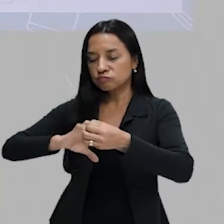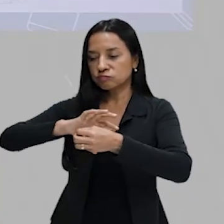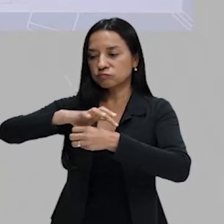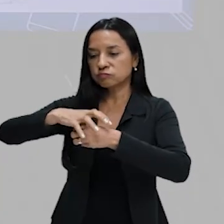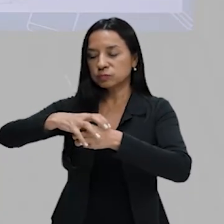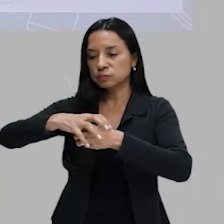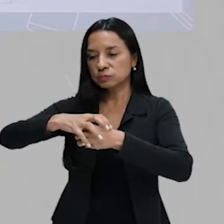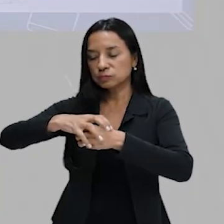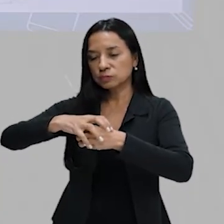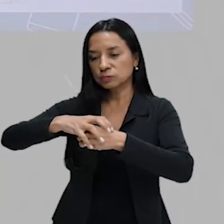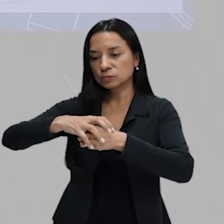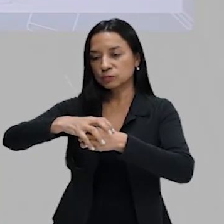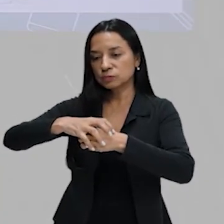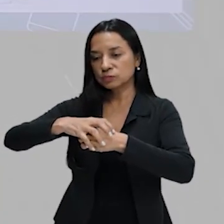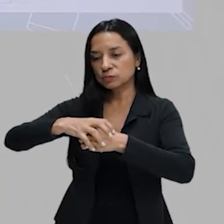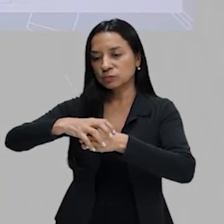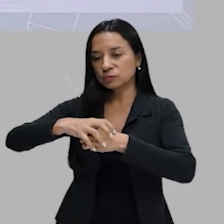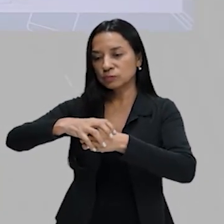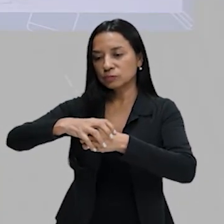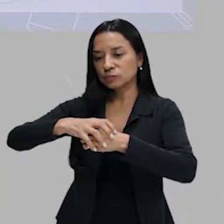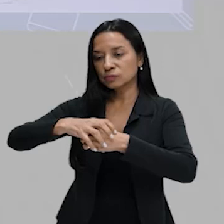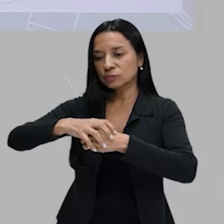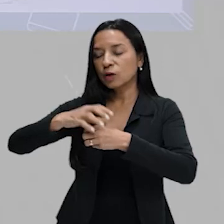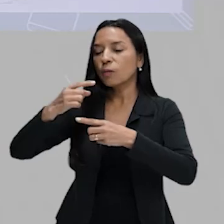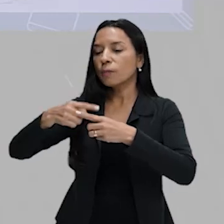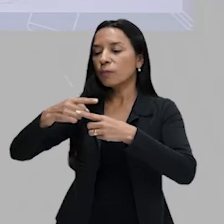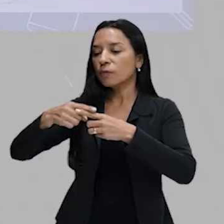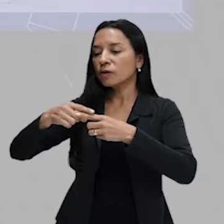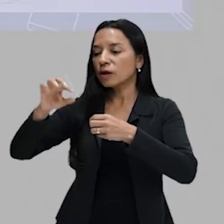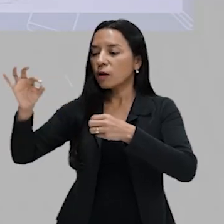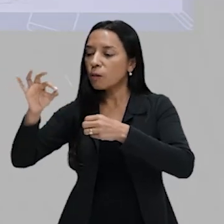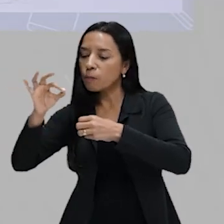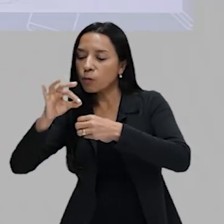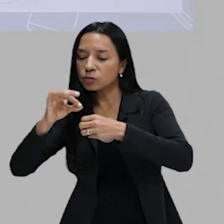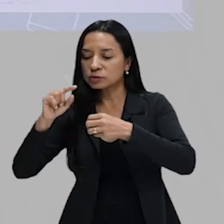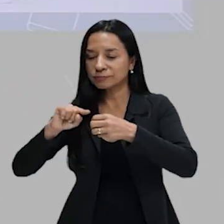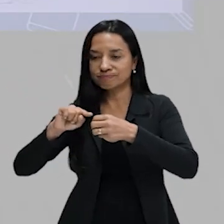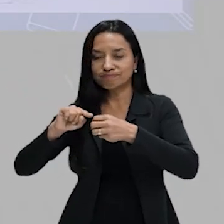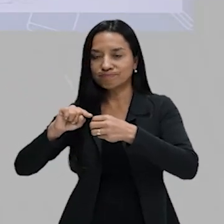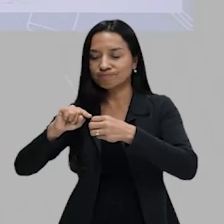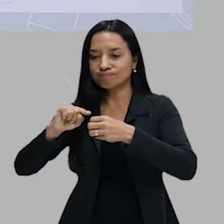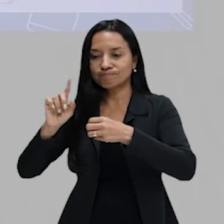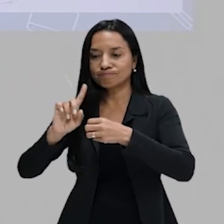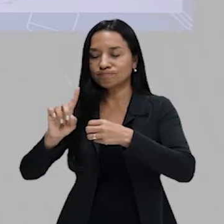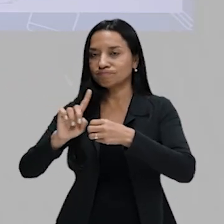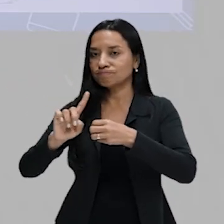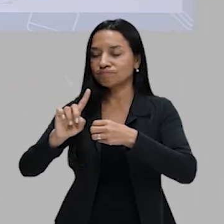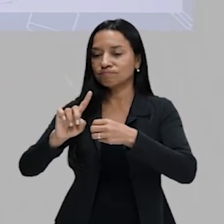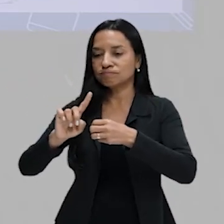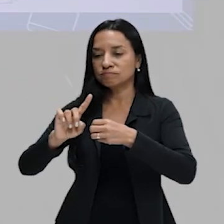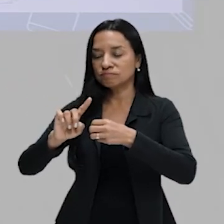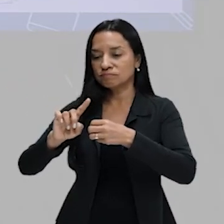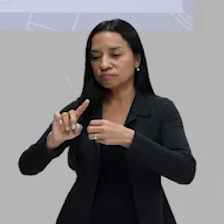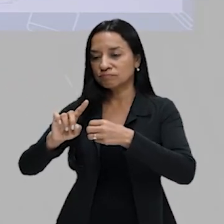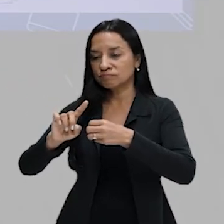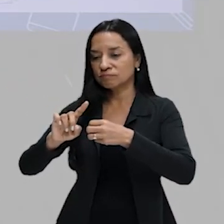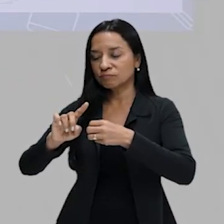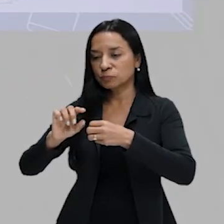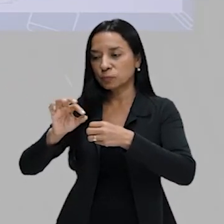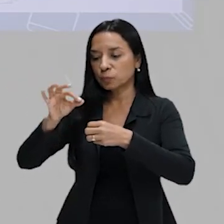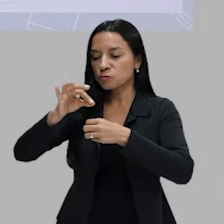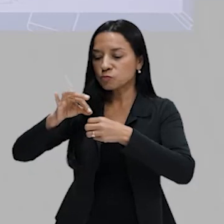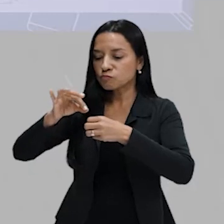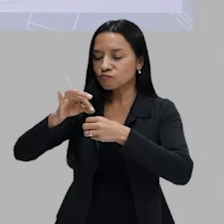celofane. Então, para impedir que moscas pudessem pousar nessas frutas e ali colocar os